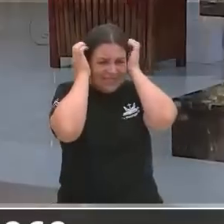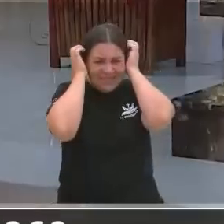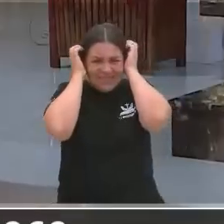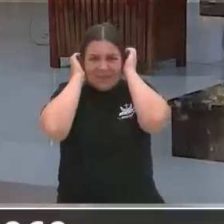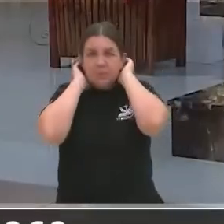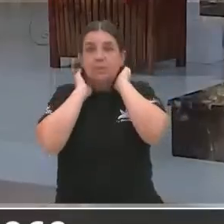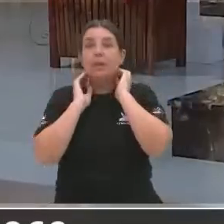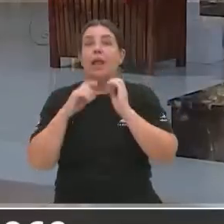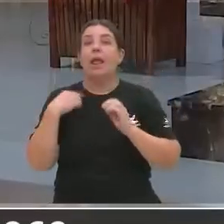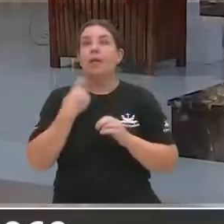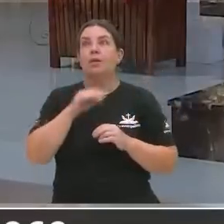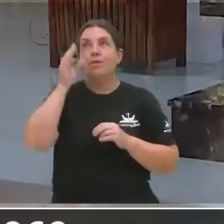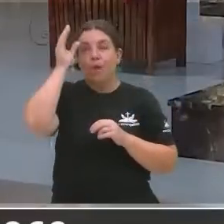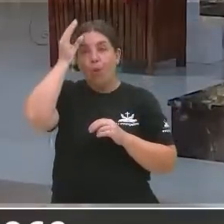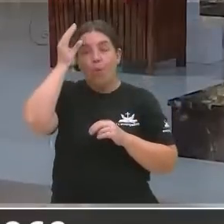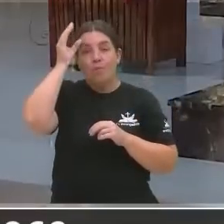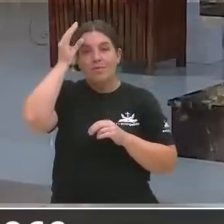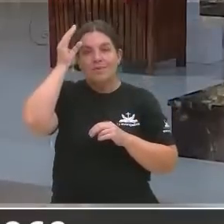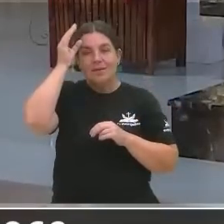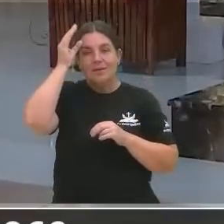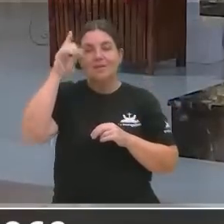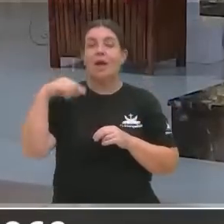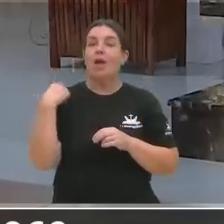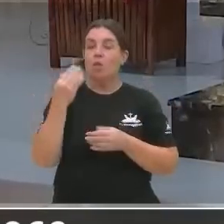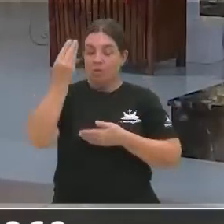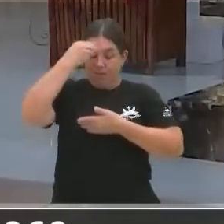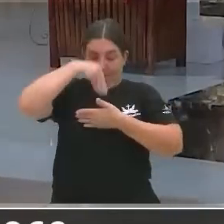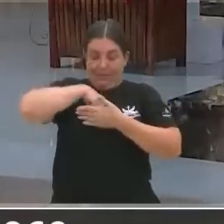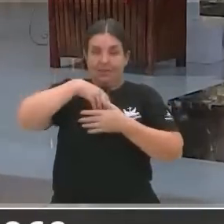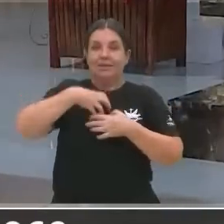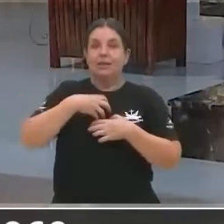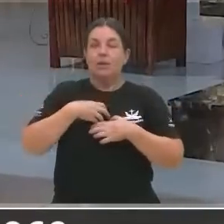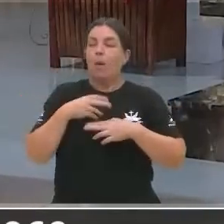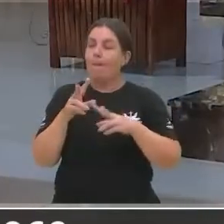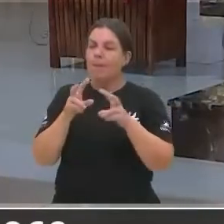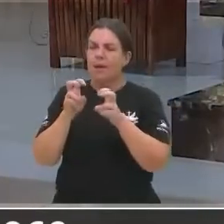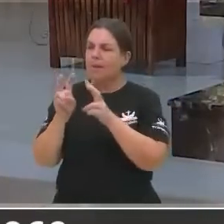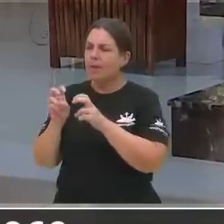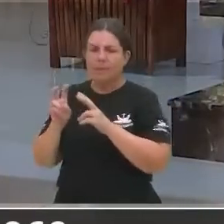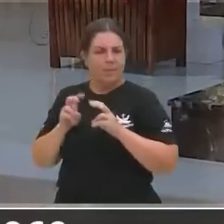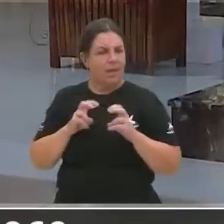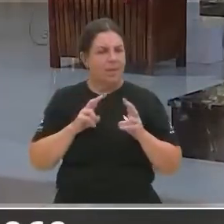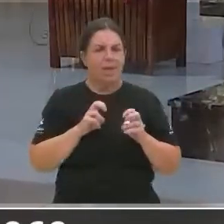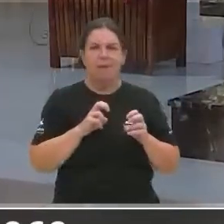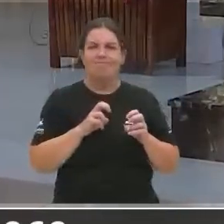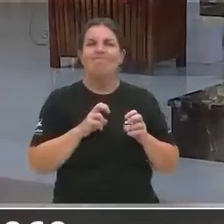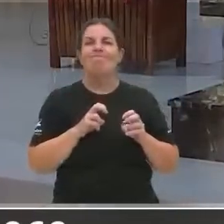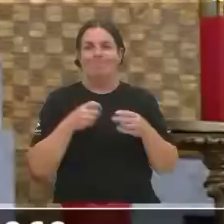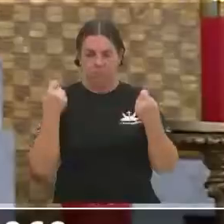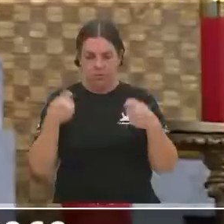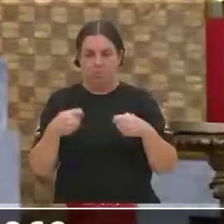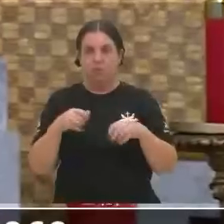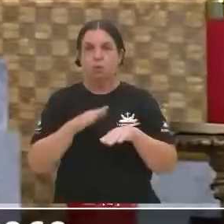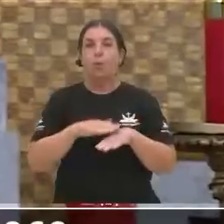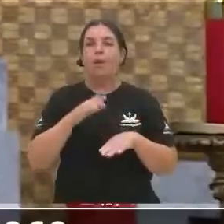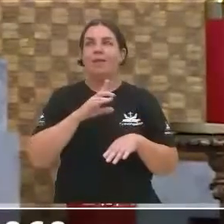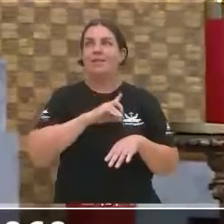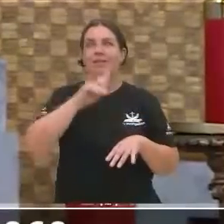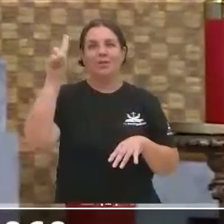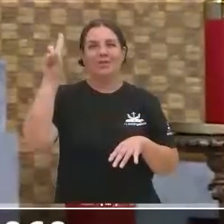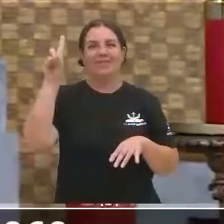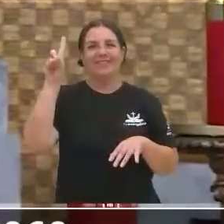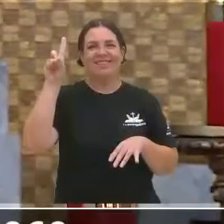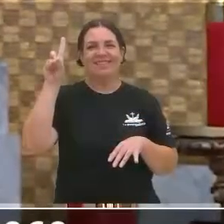é a nossa consciência é o nosso interior percebendo que eu quero mais Deus